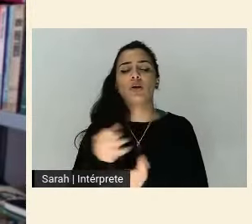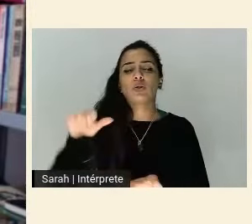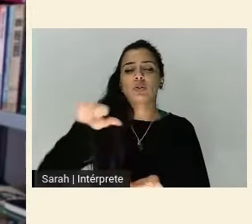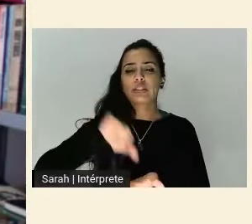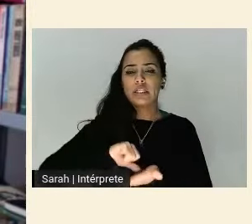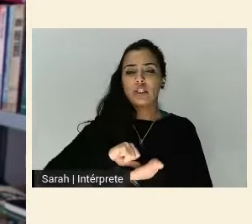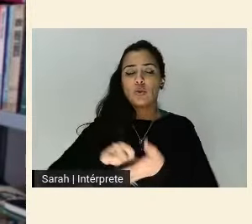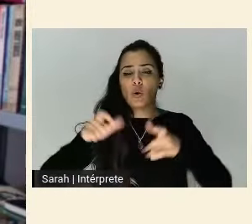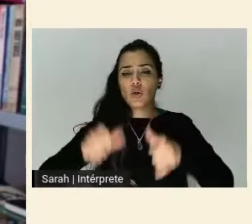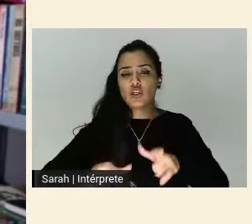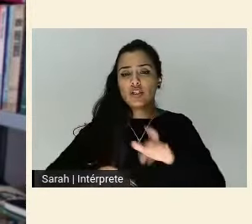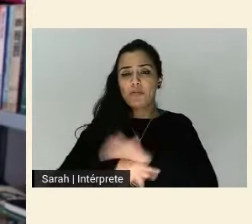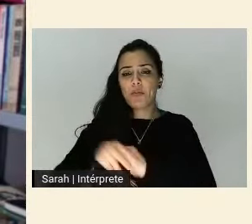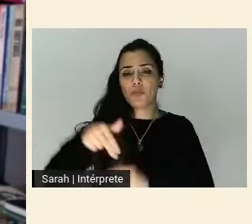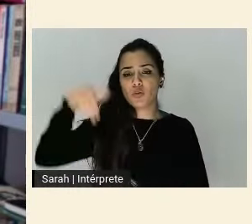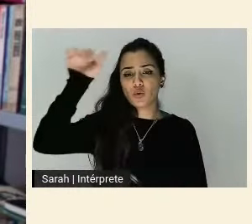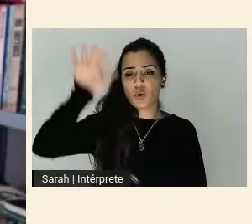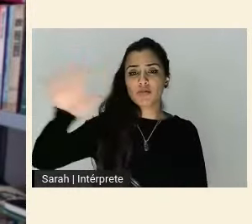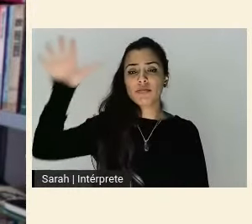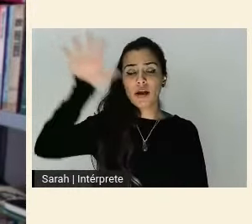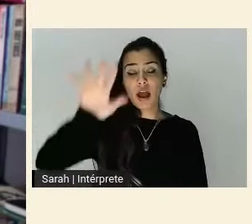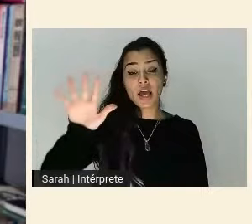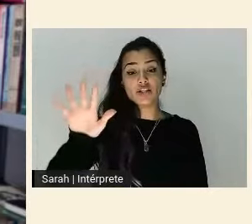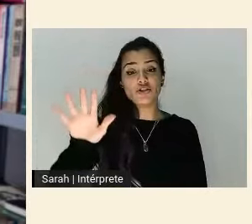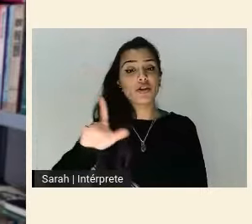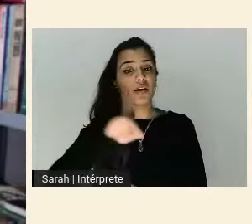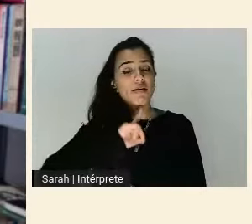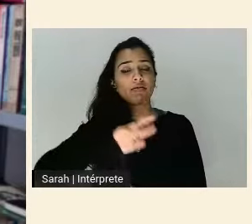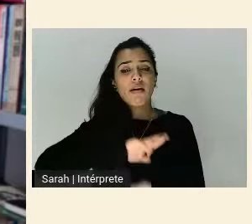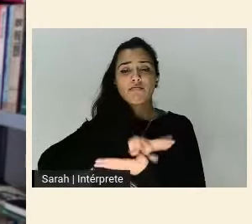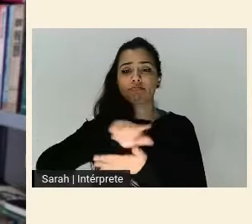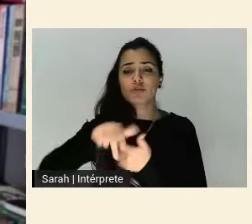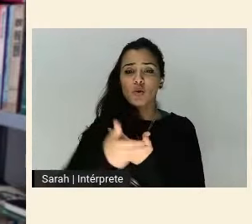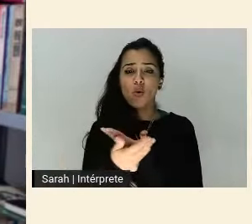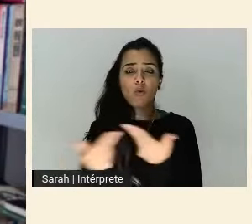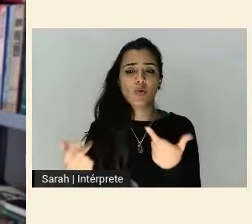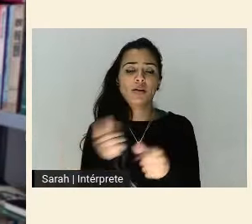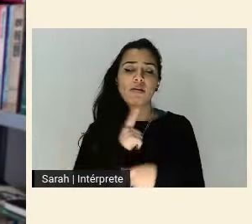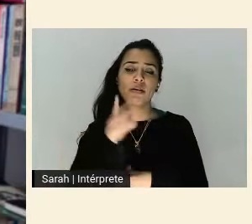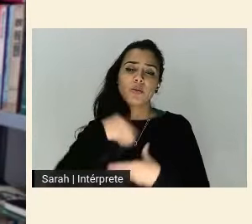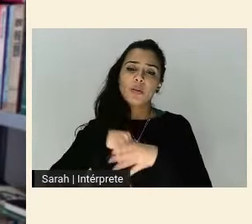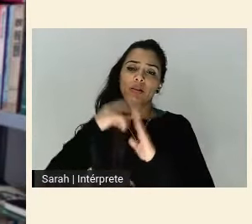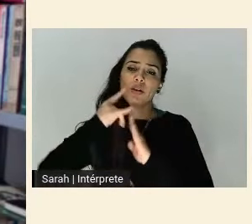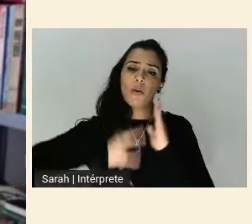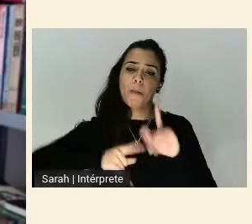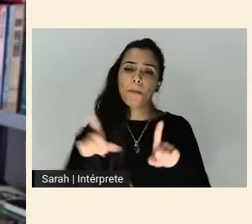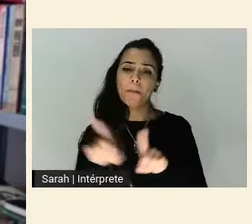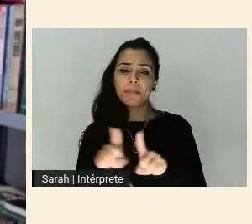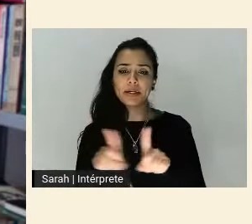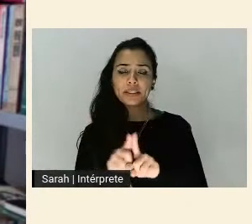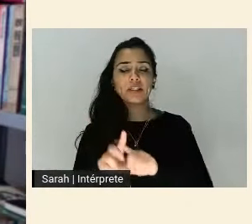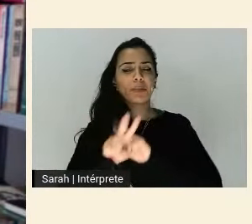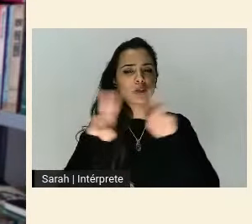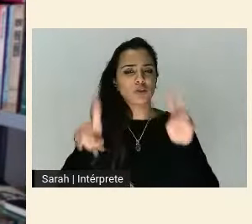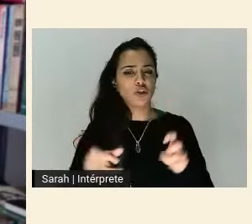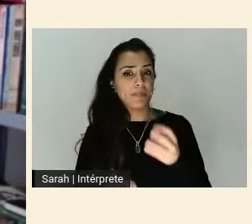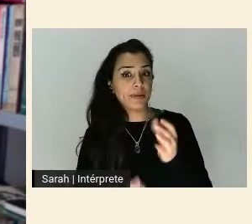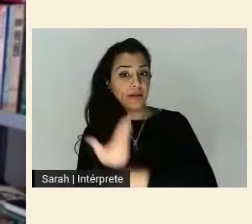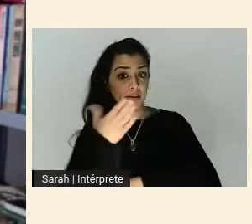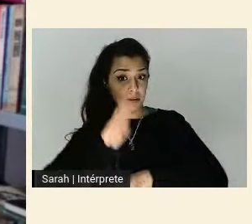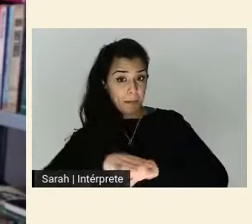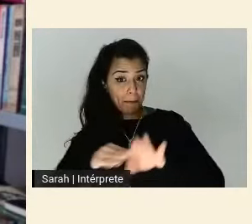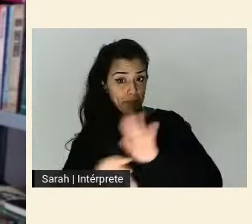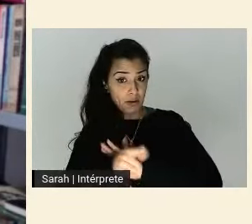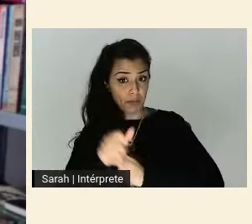né? Que, entre outras coisas, no documento, né, de fundação do